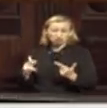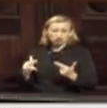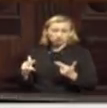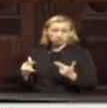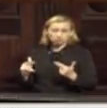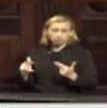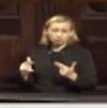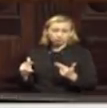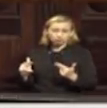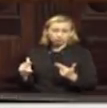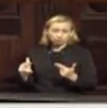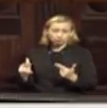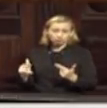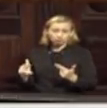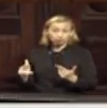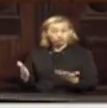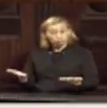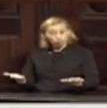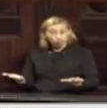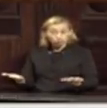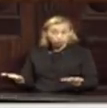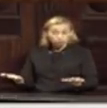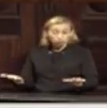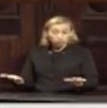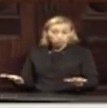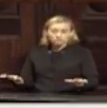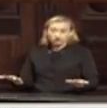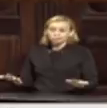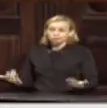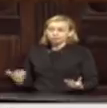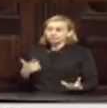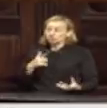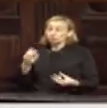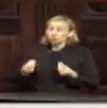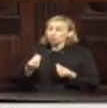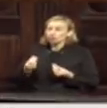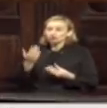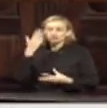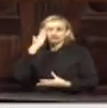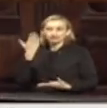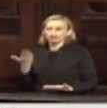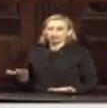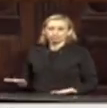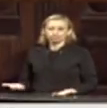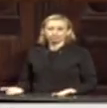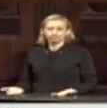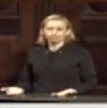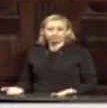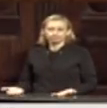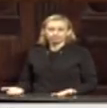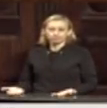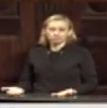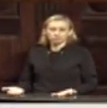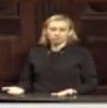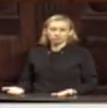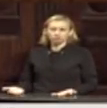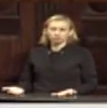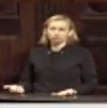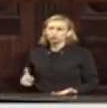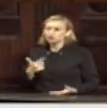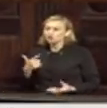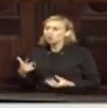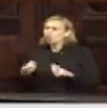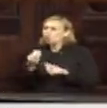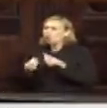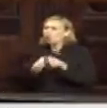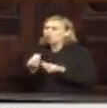metrô é a mesma coisa, né? Porque é inconcebível. É inconcebível. Então não dá para achar